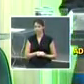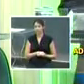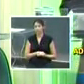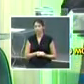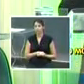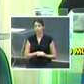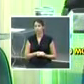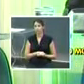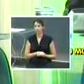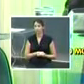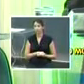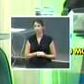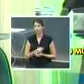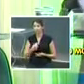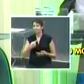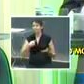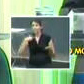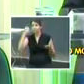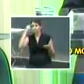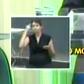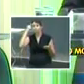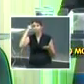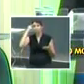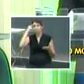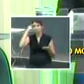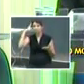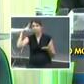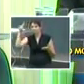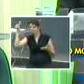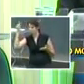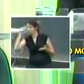que Deus parece que nos deixa só.